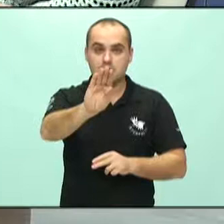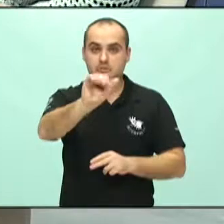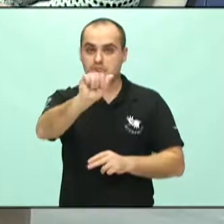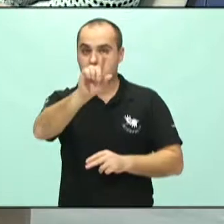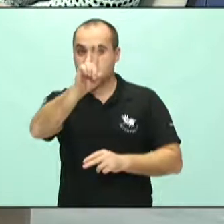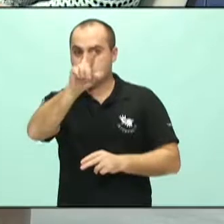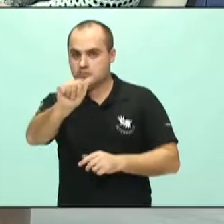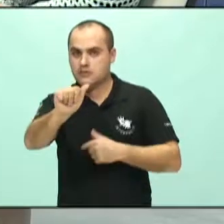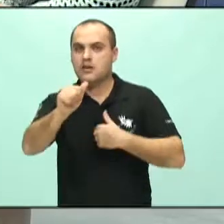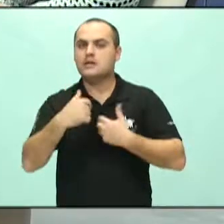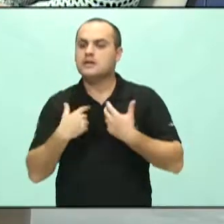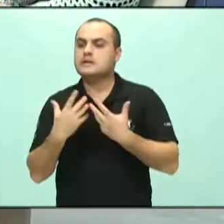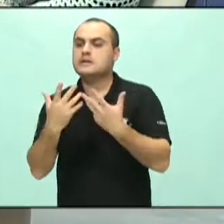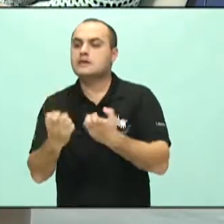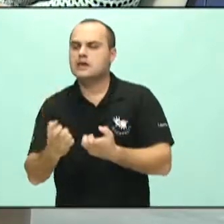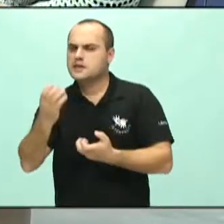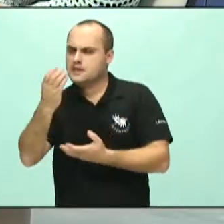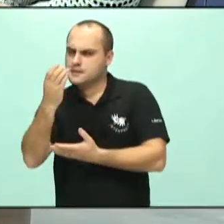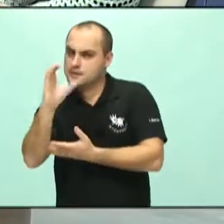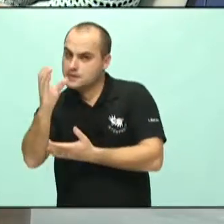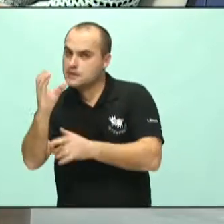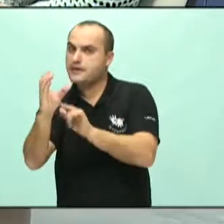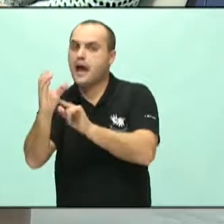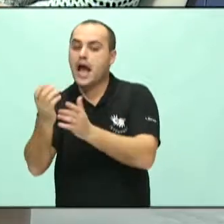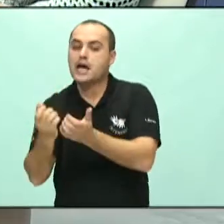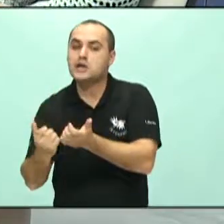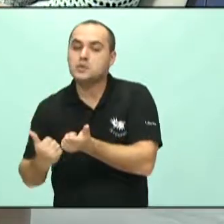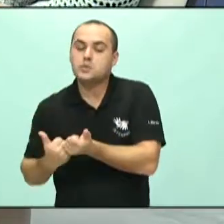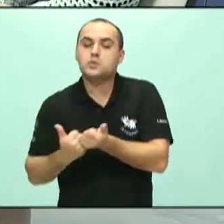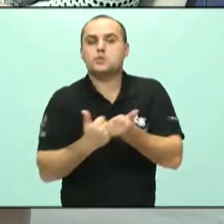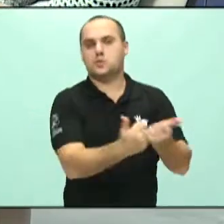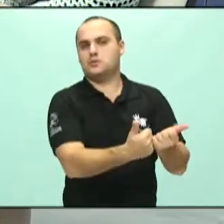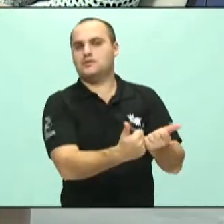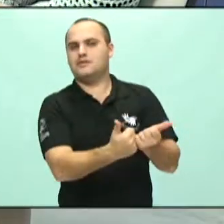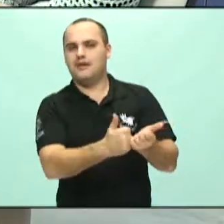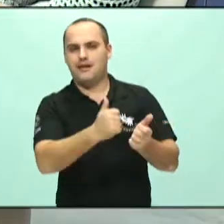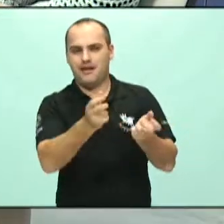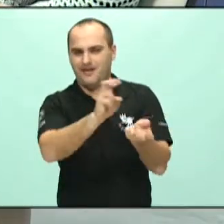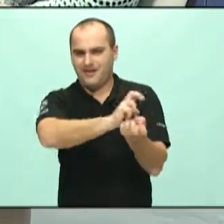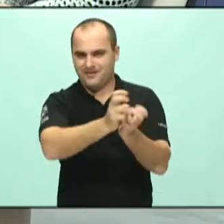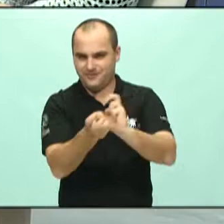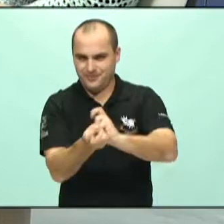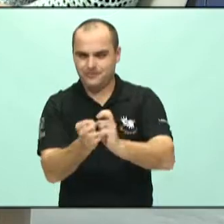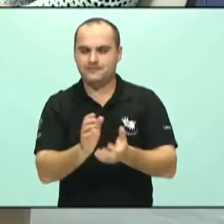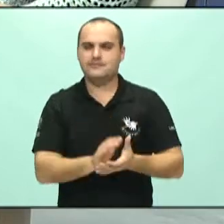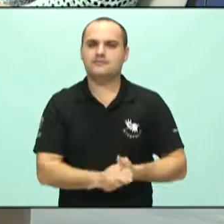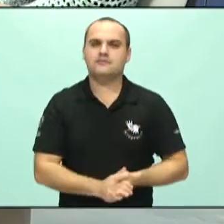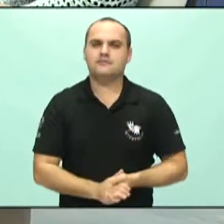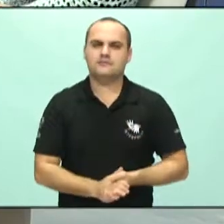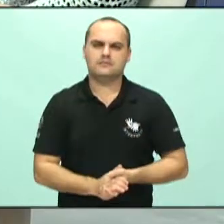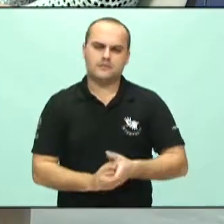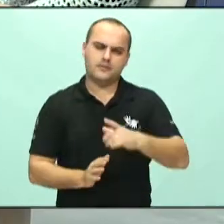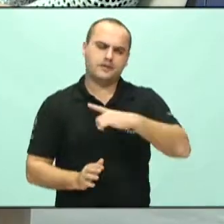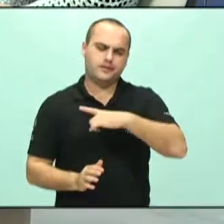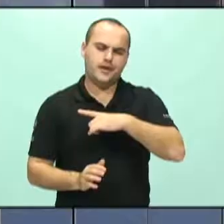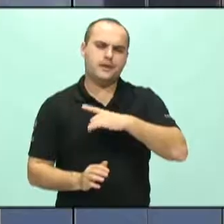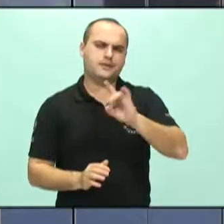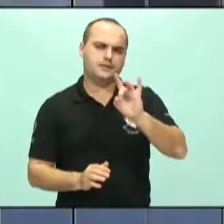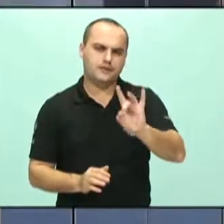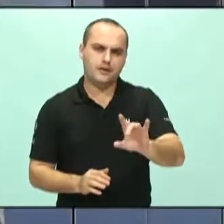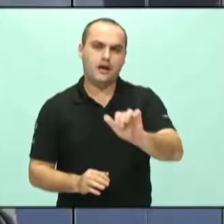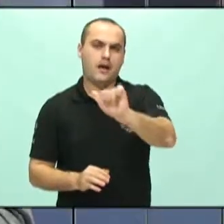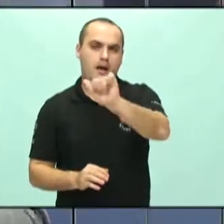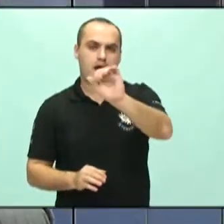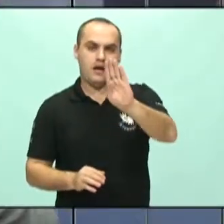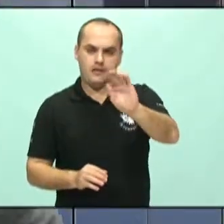a capoeira. A capoeira. Porque só a Abadá Capoeira hoje existe, lógico, eu posso falar da Abadá